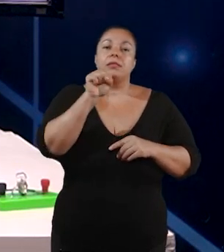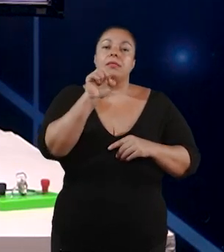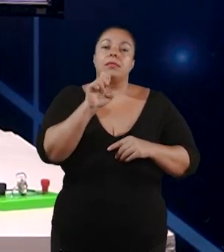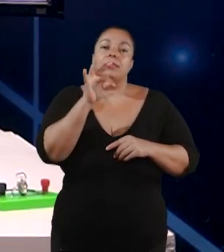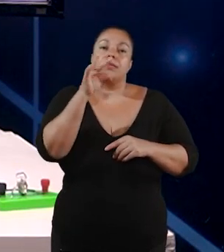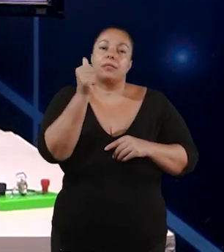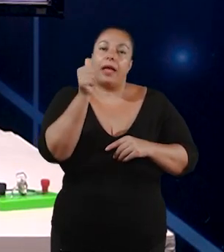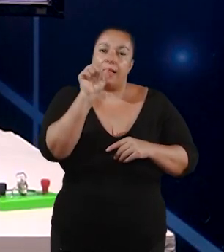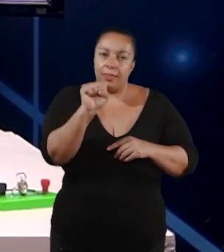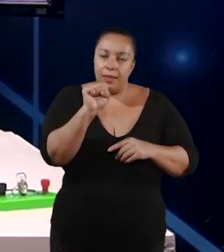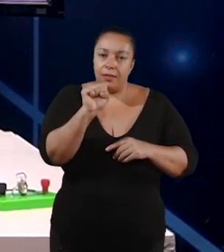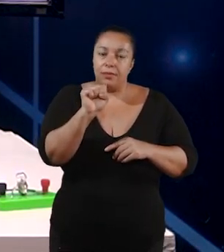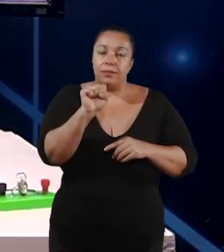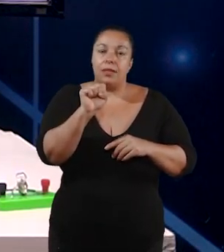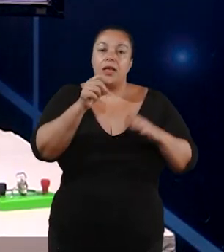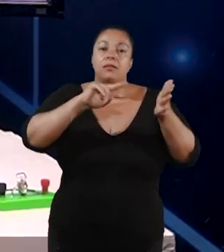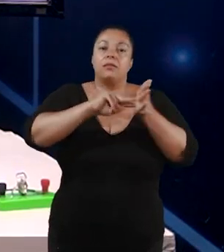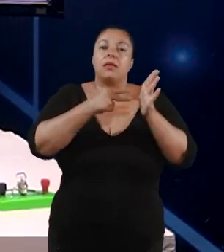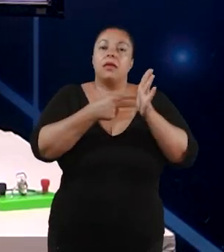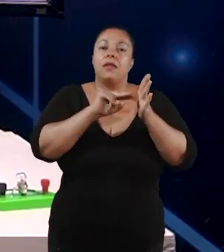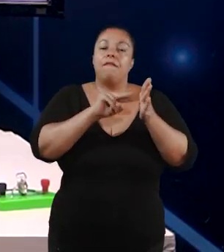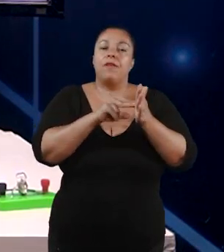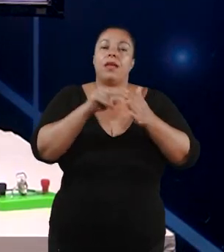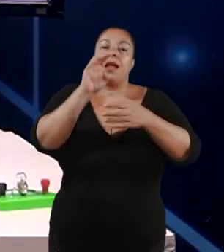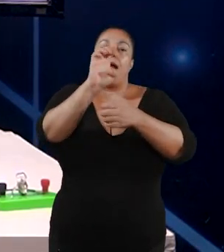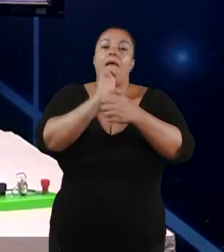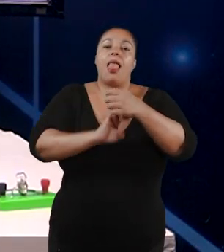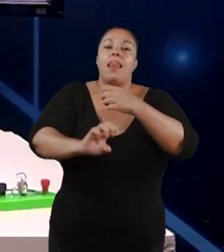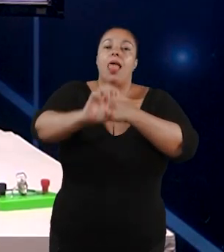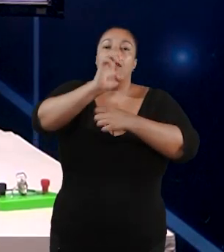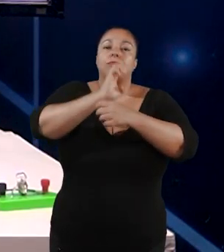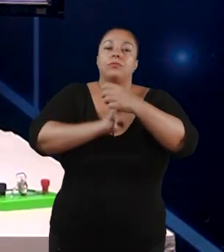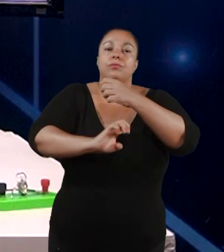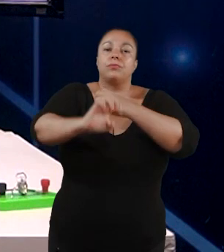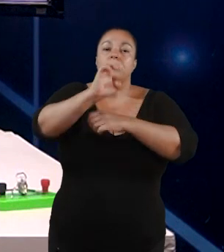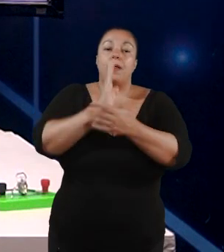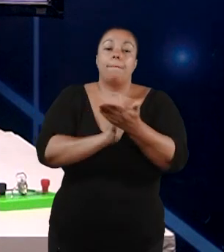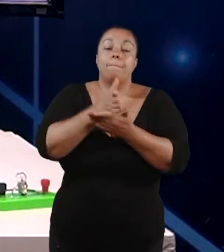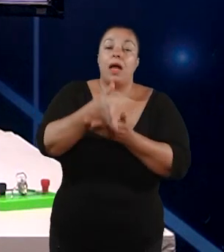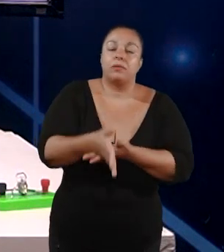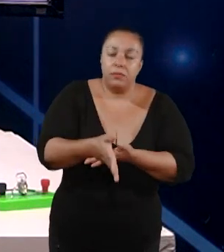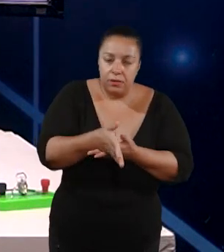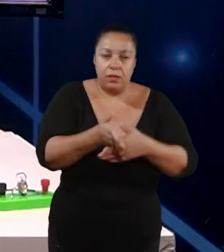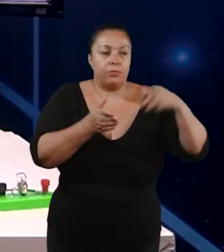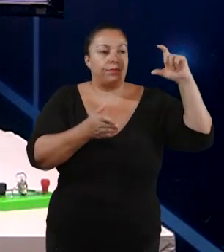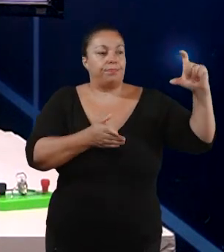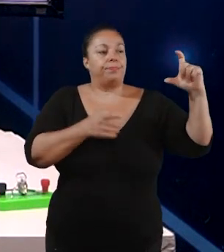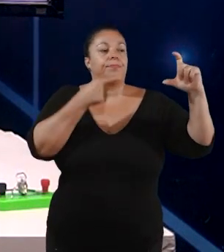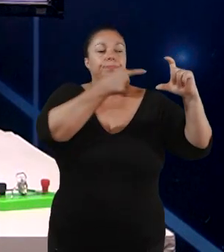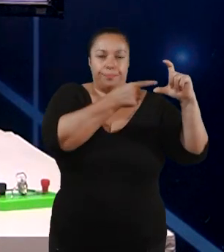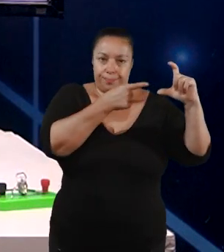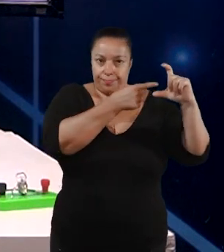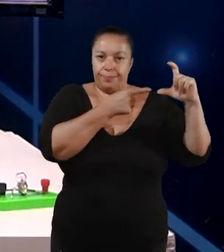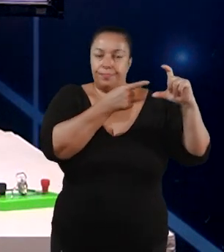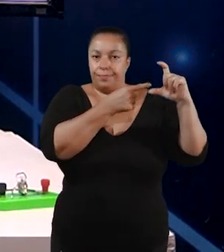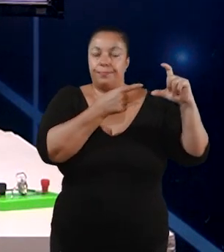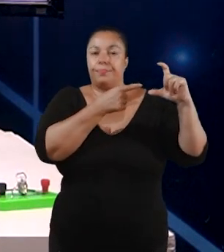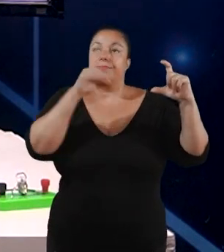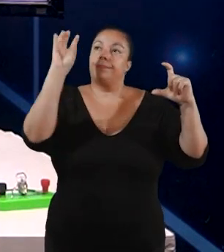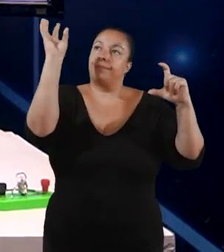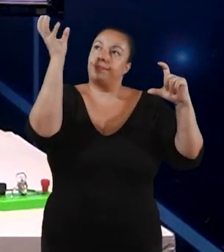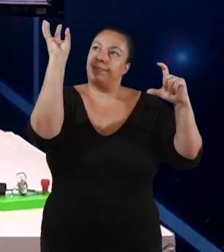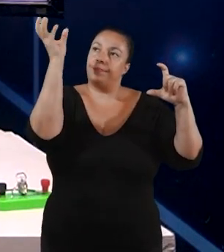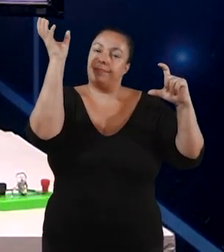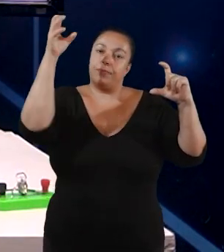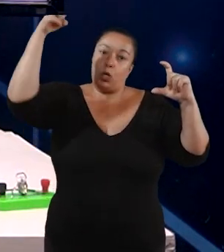os elétrons caminhando, né? Os elétrons caminhando, passando pelo filamento da lâmpada, fazendo com que essa lâmpada